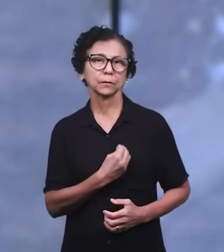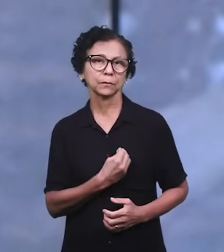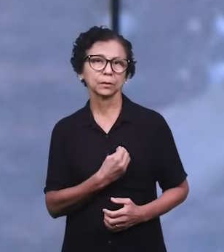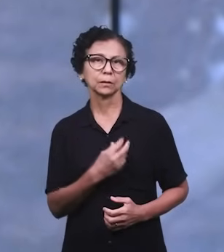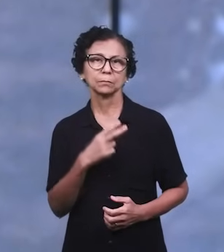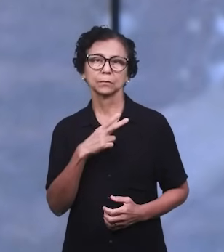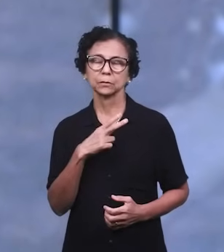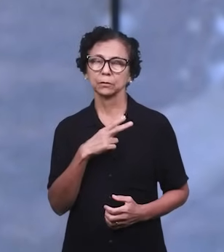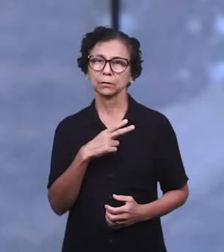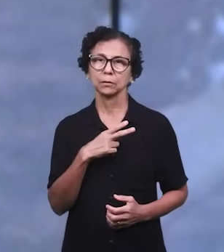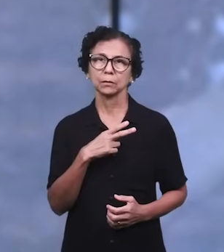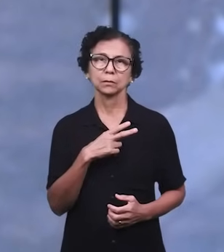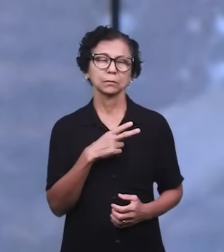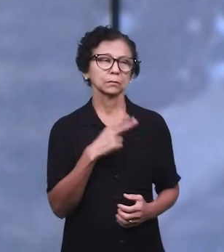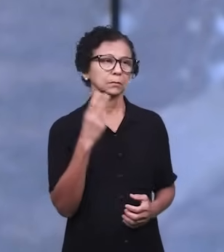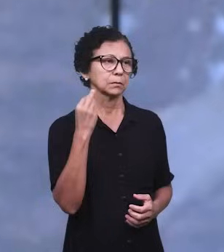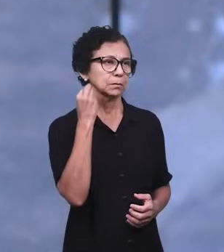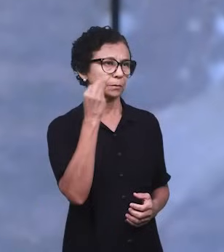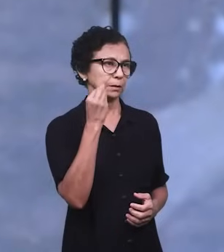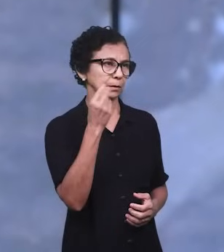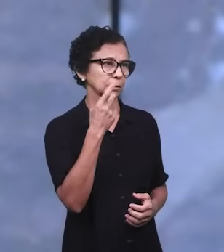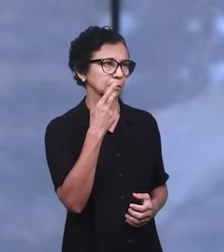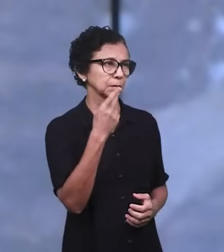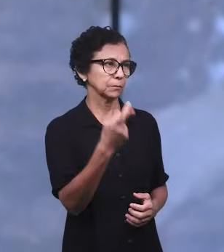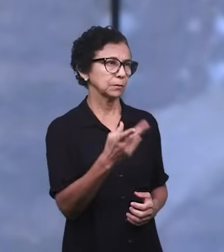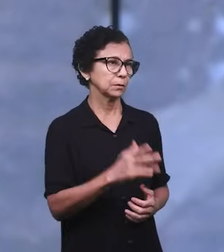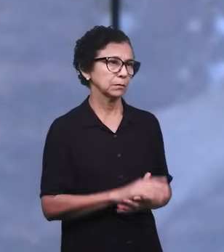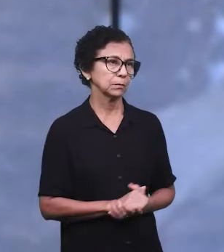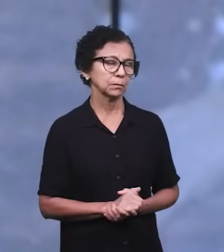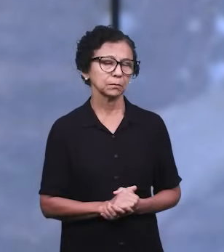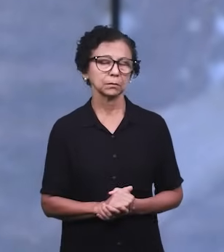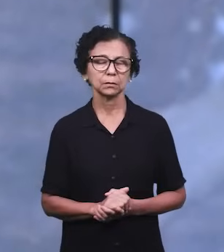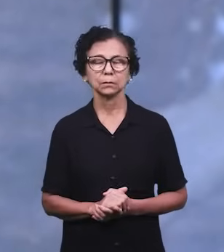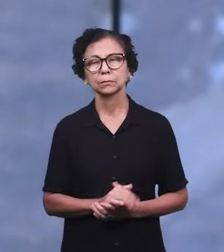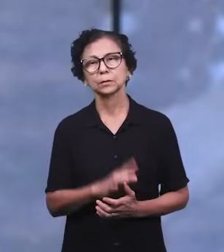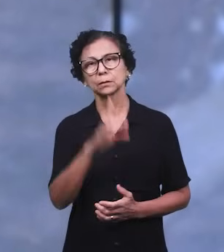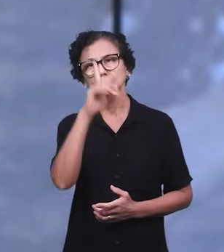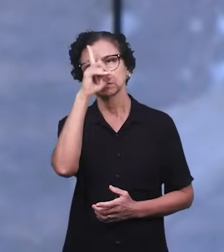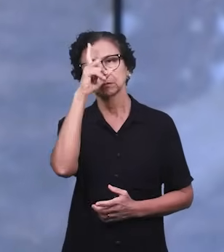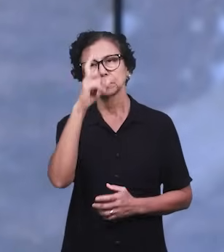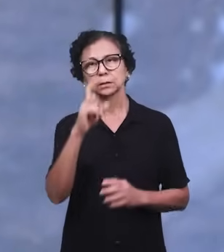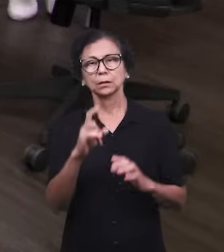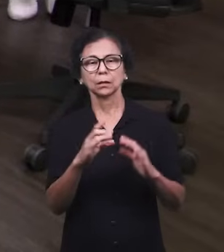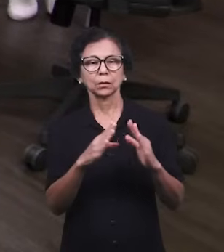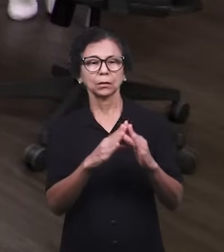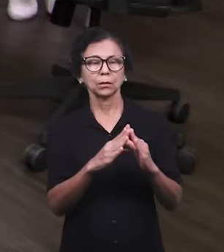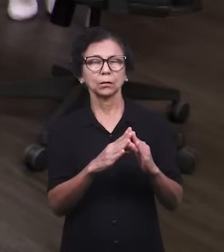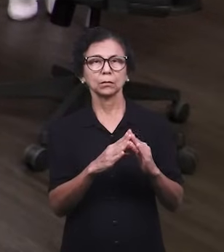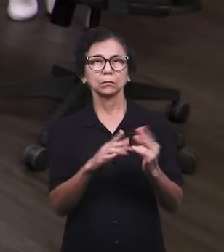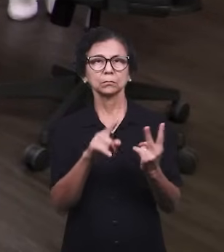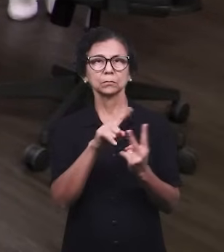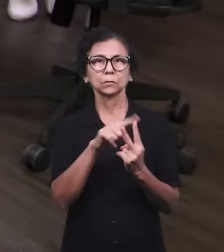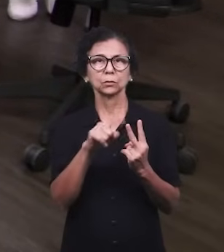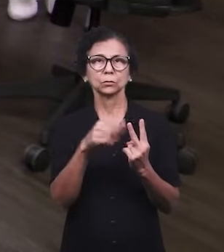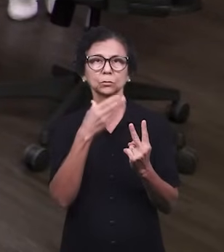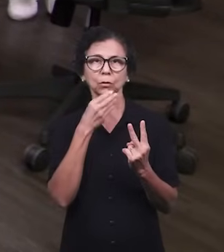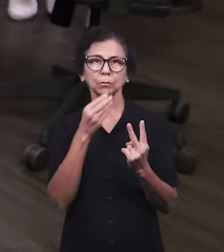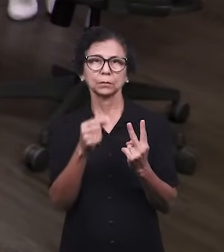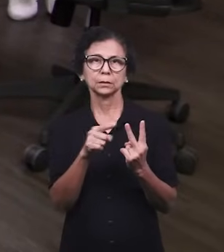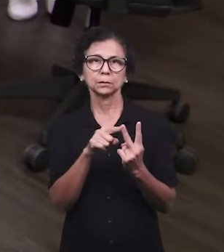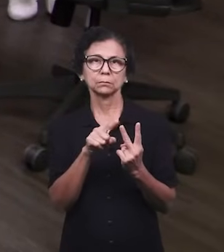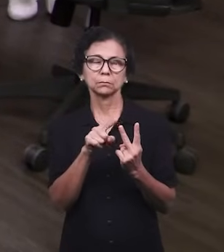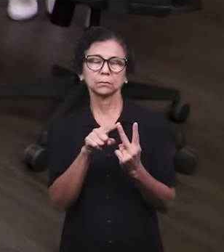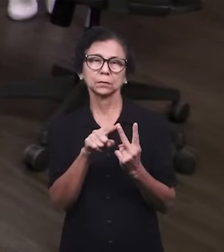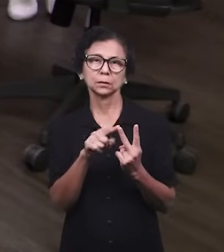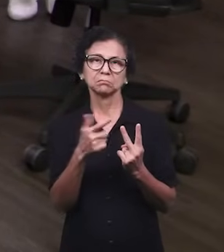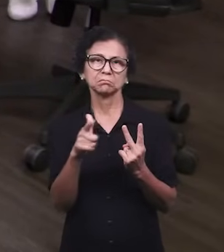você contou do vizinho ali, do irmão, né, lá dentro da enfermaria, que recebeu uma bênção, e a